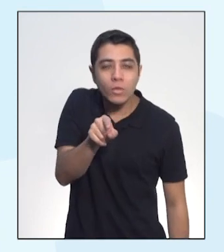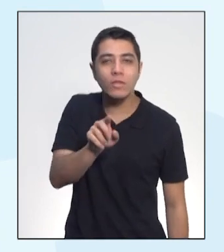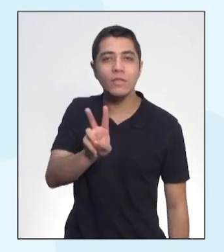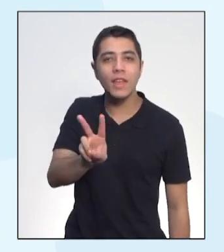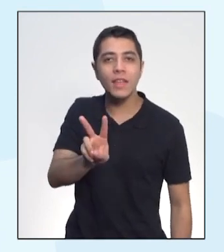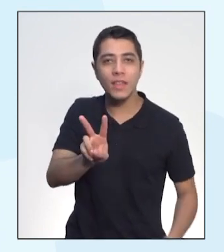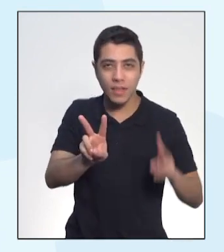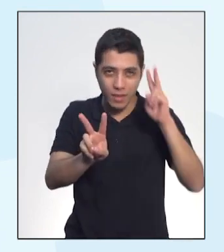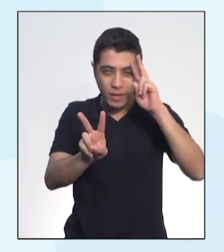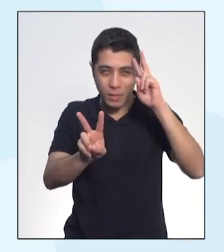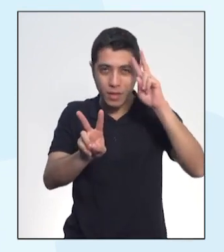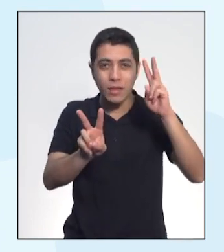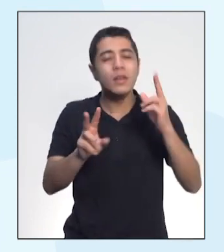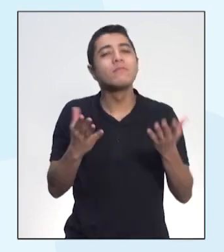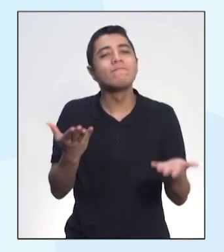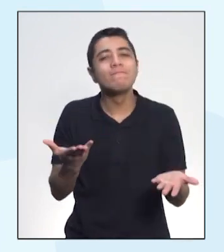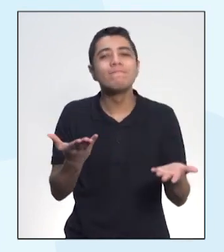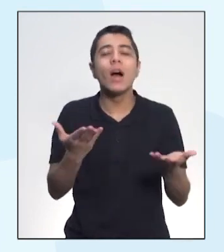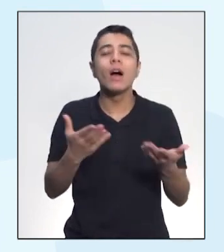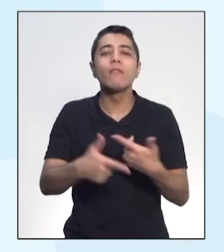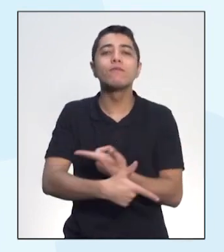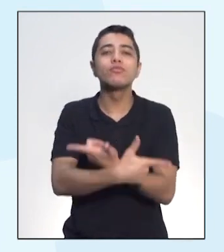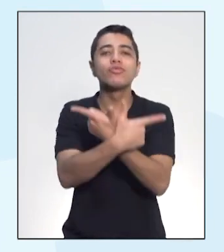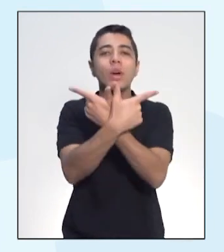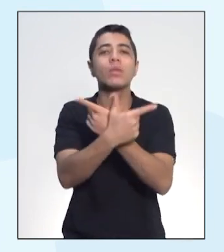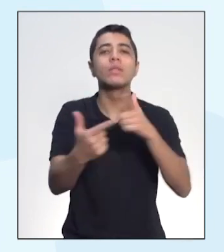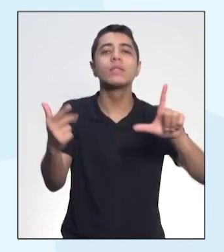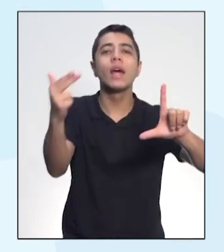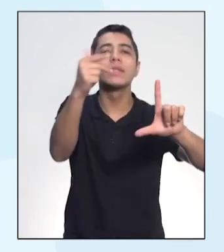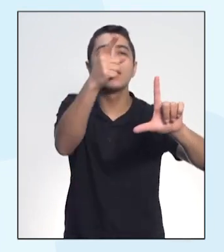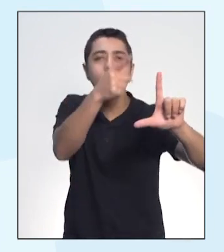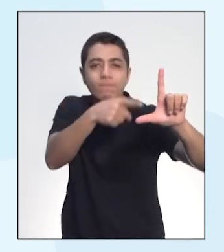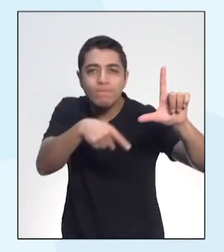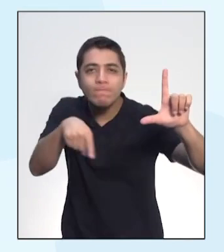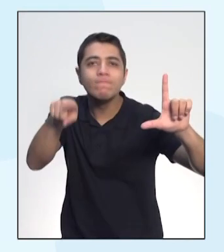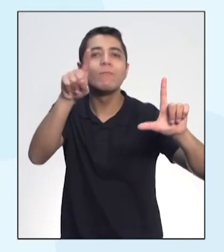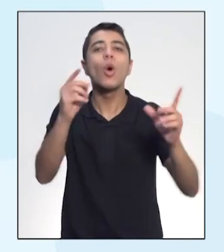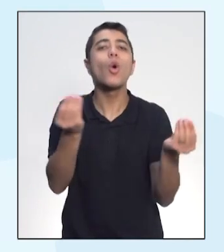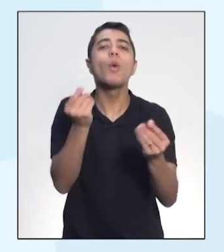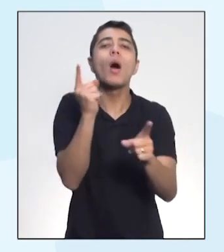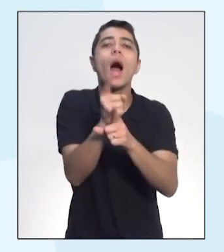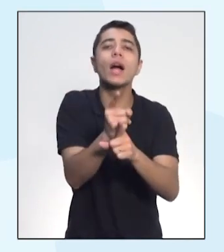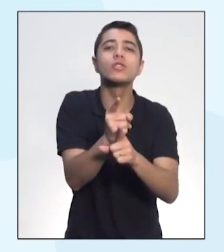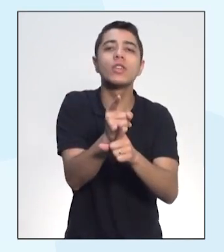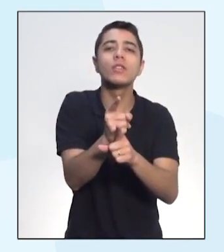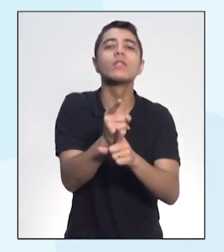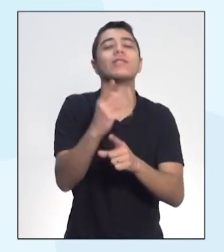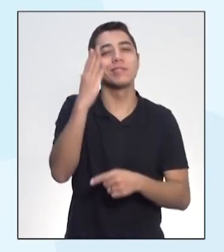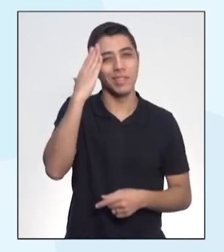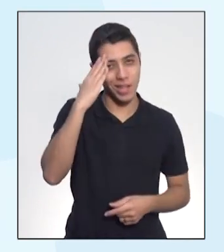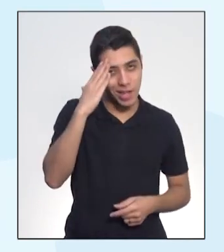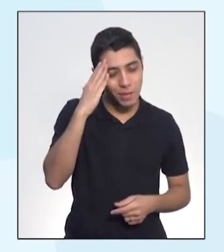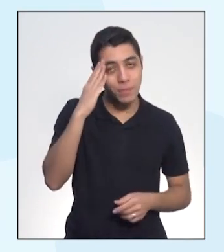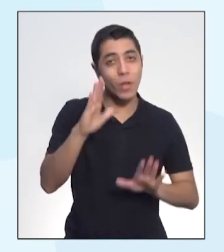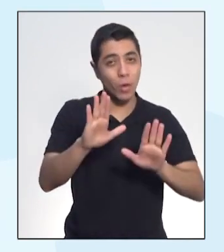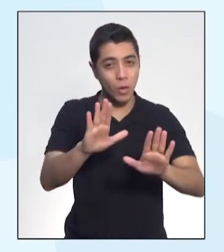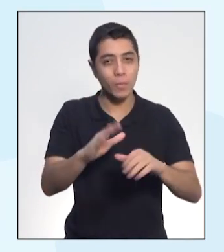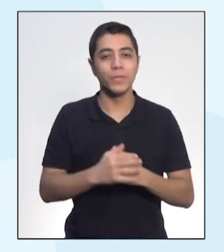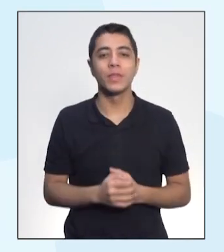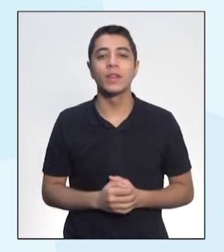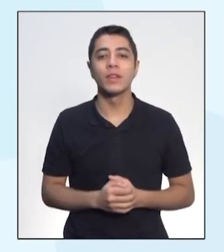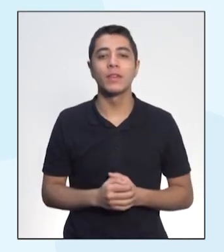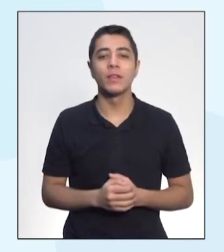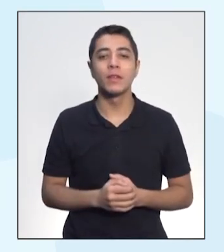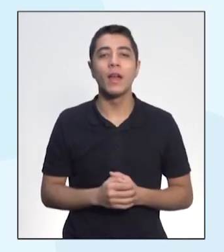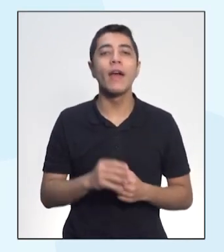achar o vértice? Tem. Existe uma fórmula para isso. X do vértice, que é o valor do x, né? E o y do vértice.